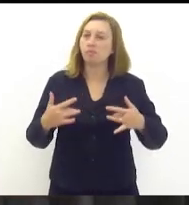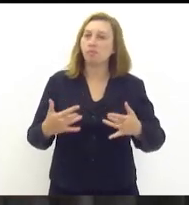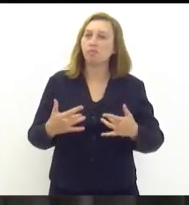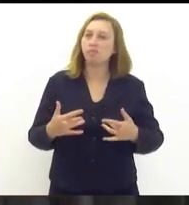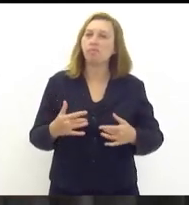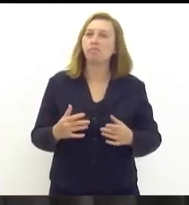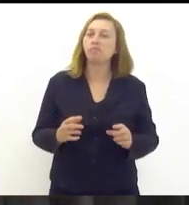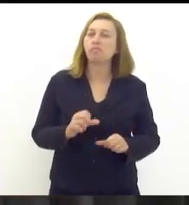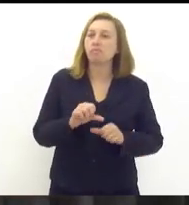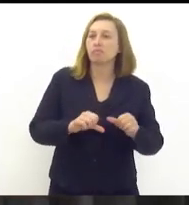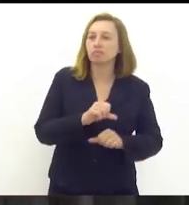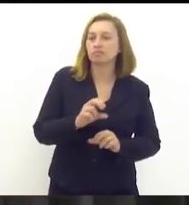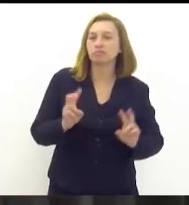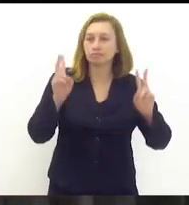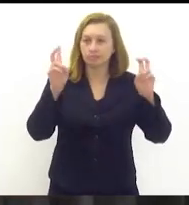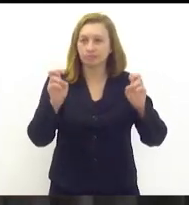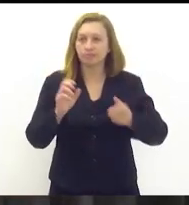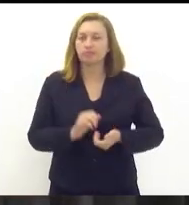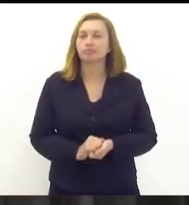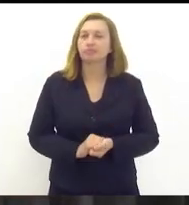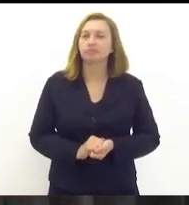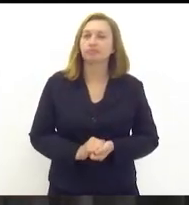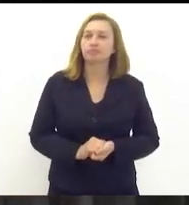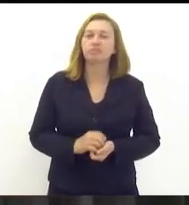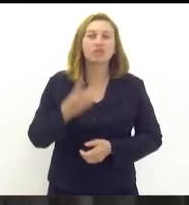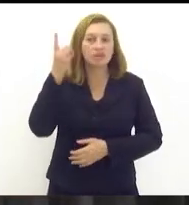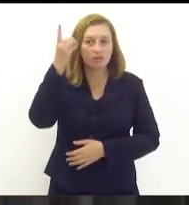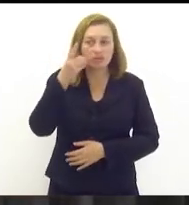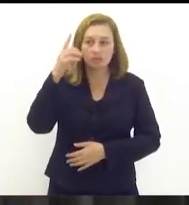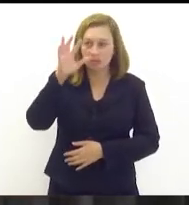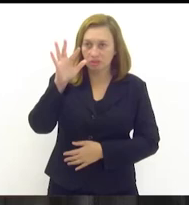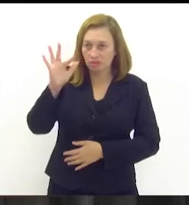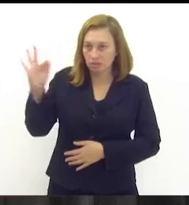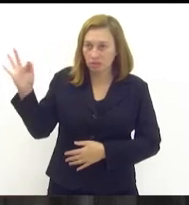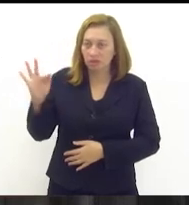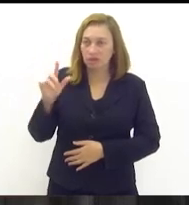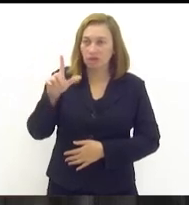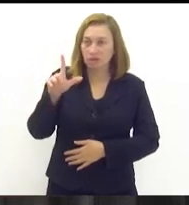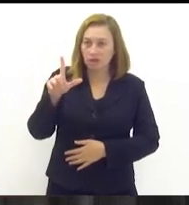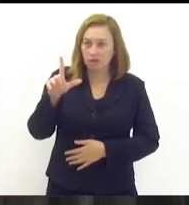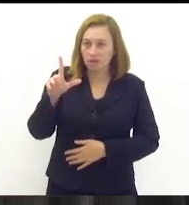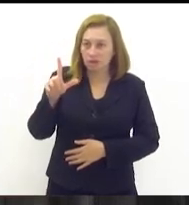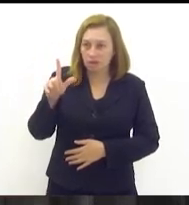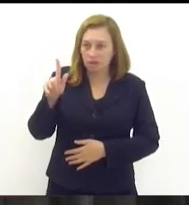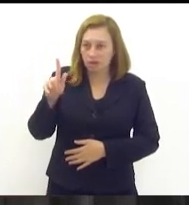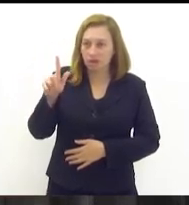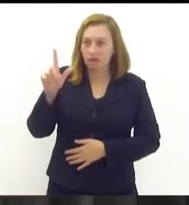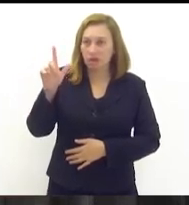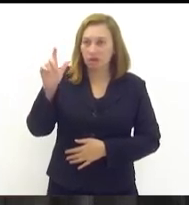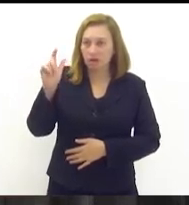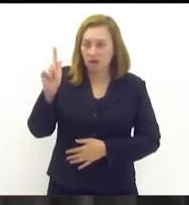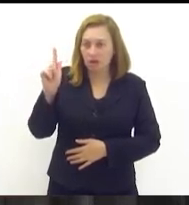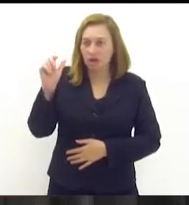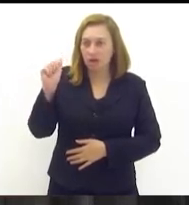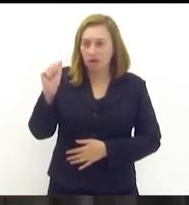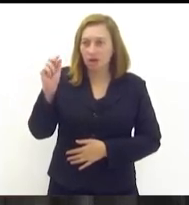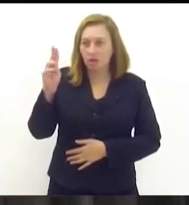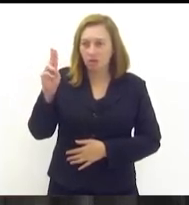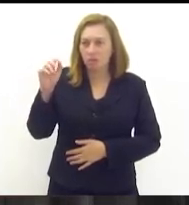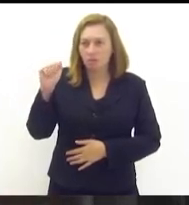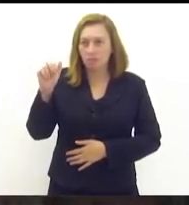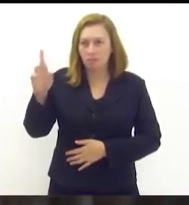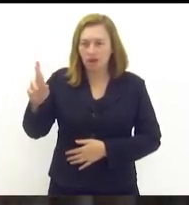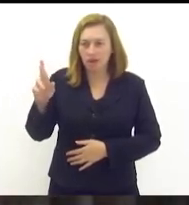Mudando de assunto para prestar solidariedade ao deputado federal Glauber Braga o juiz Sérgio Lousada